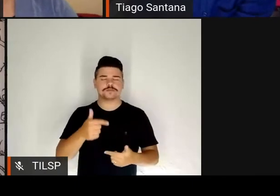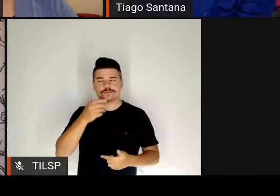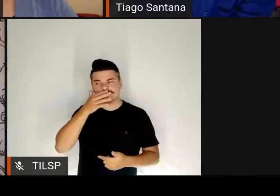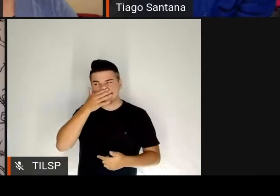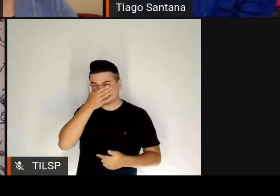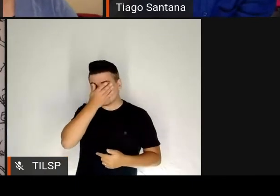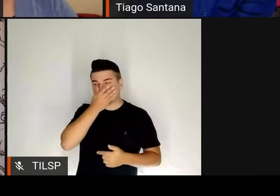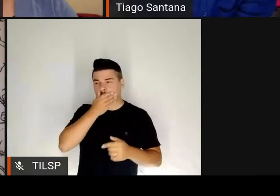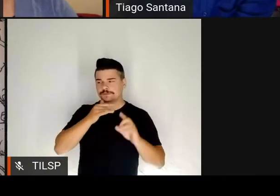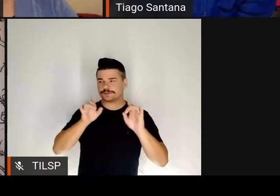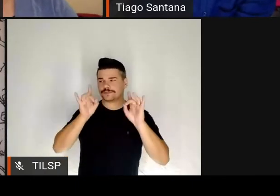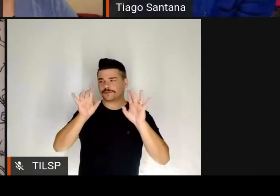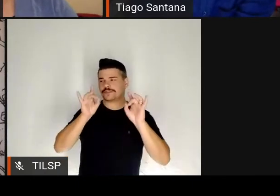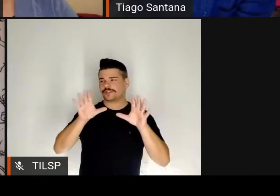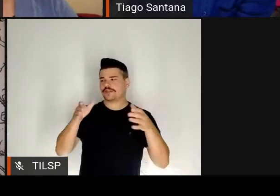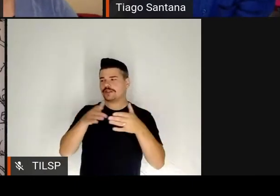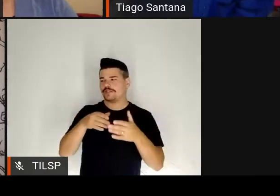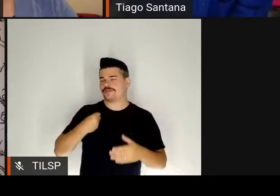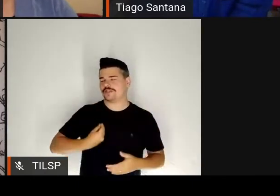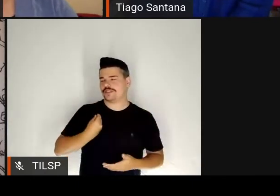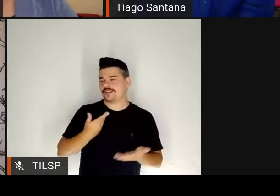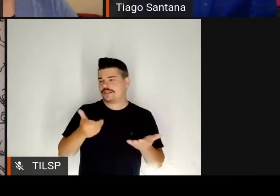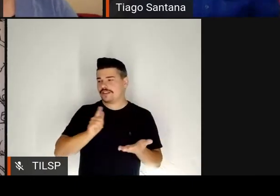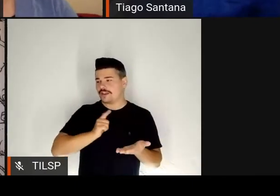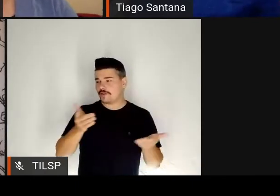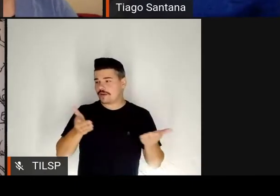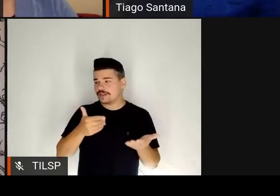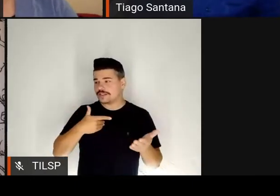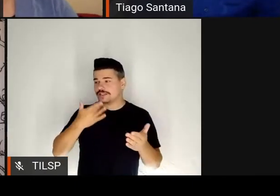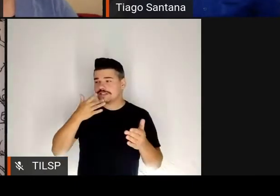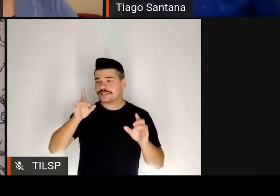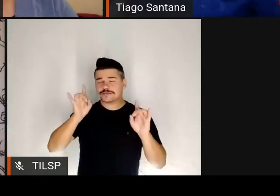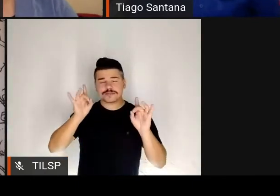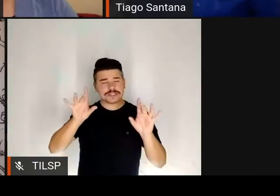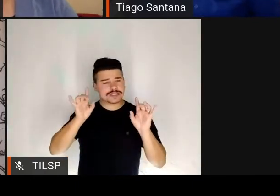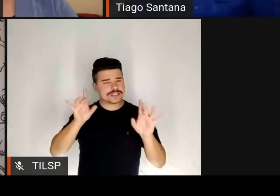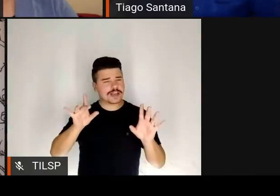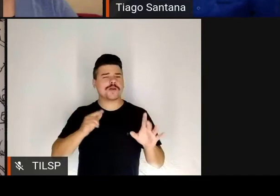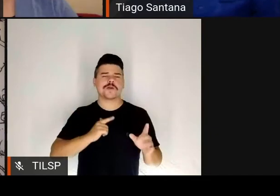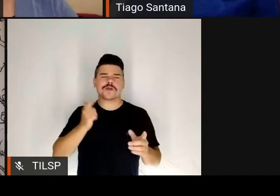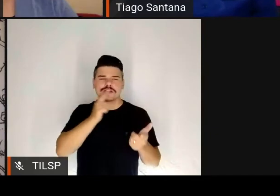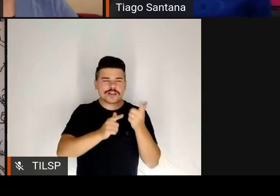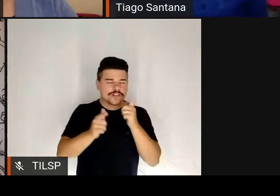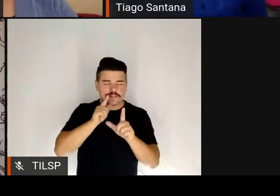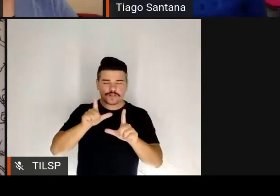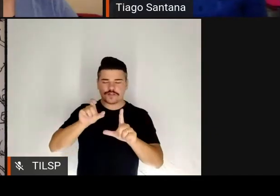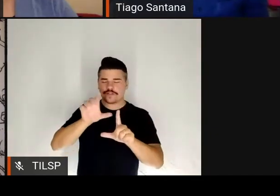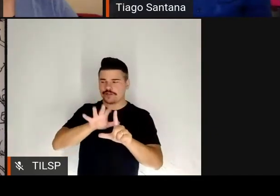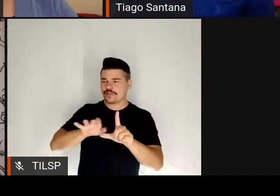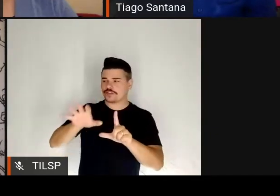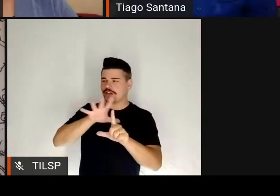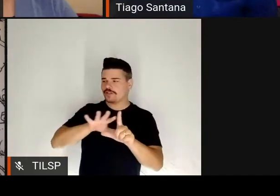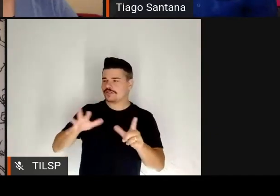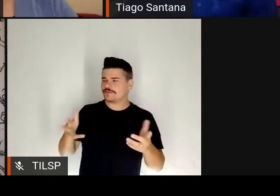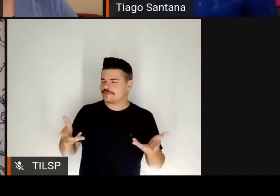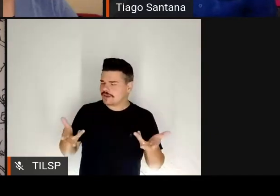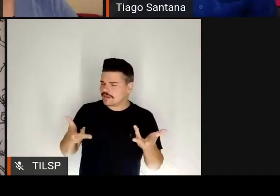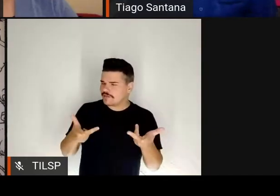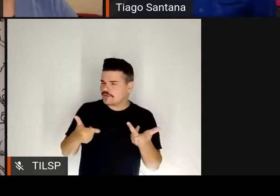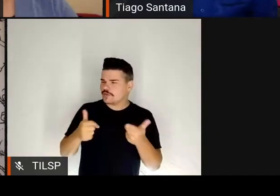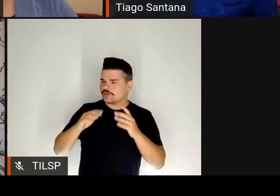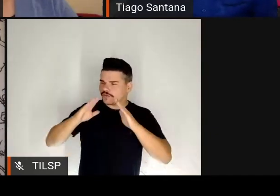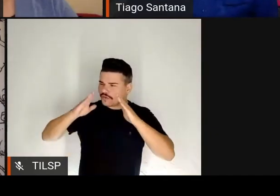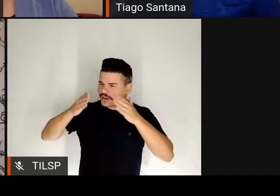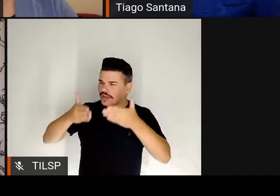especial nesse momento que a gente está vivendo, sabe, para essas novas gerações, que a gente tem aí grandes fotógrafos, jovens fotógrafos, que estão mergulhando nos temas de forma